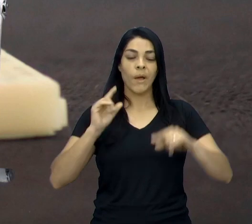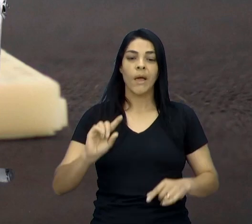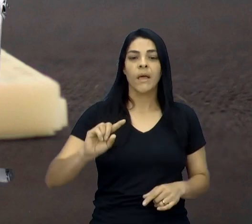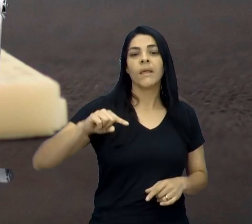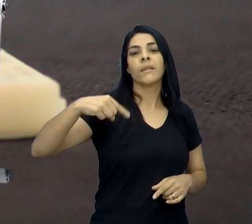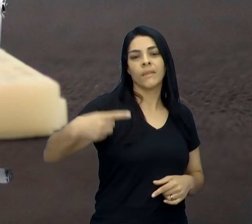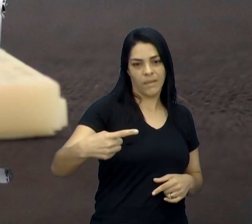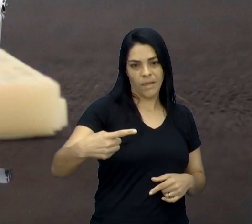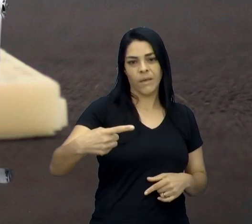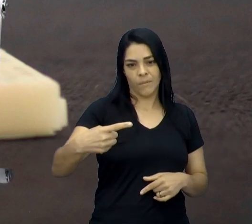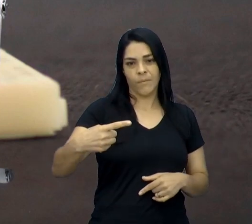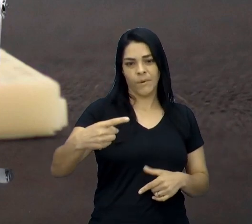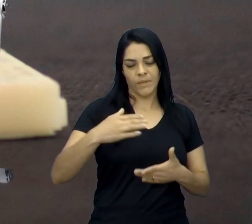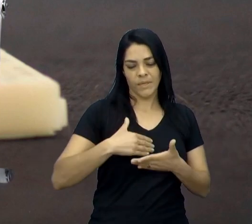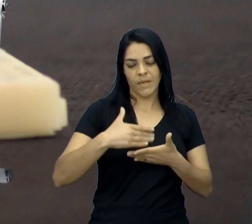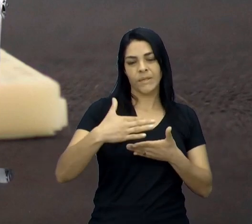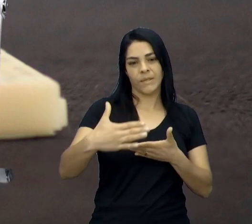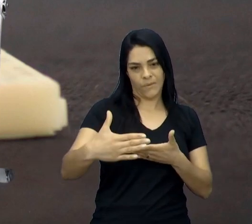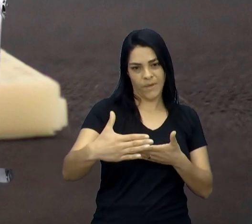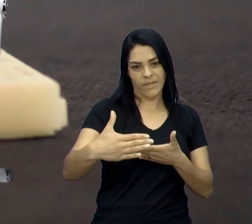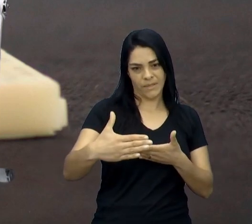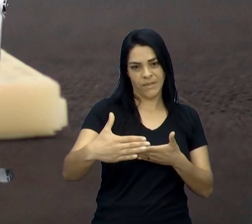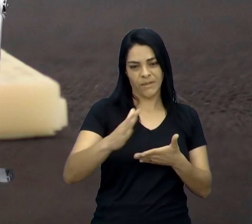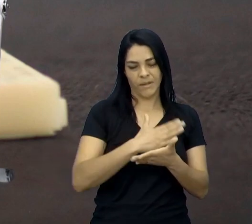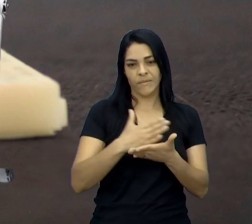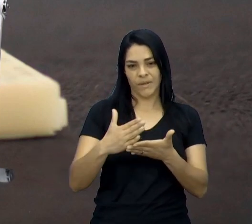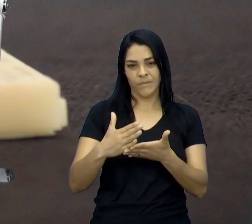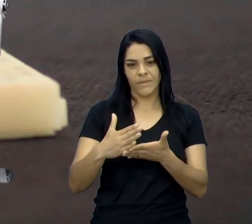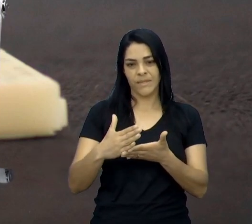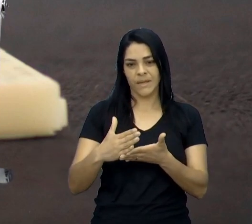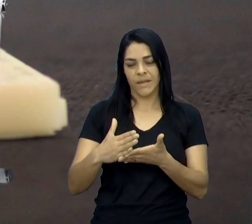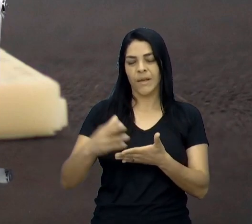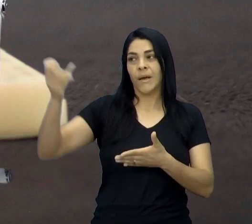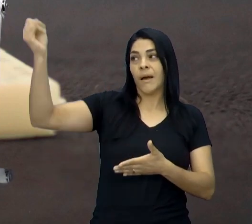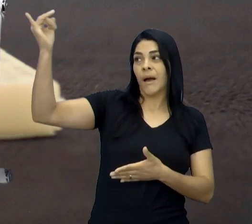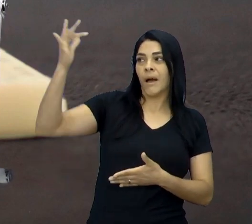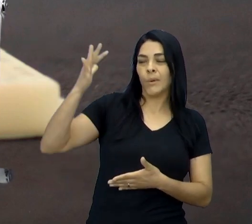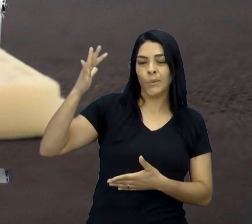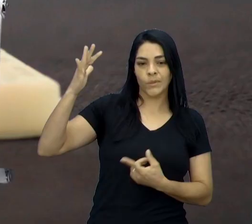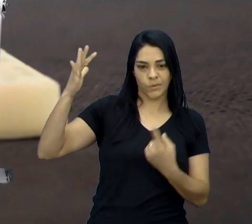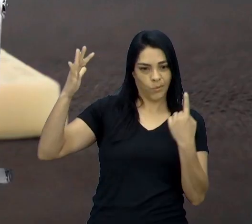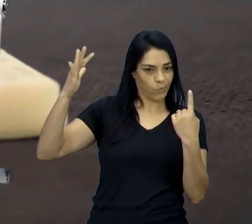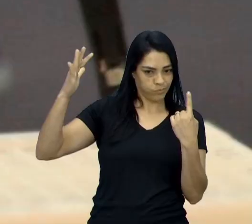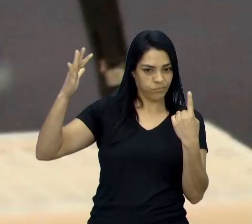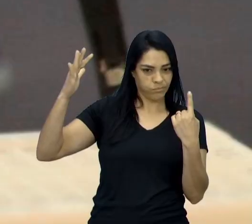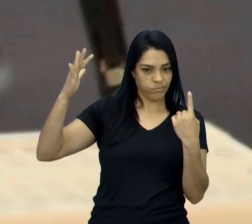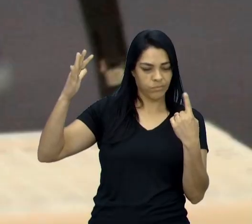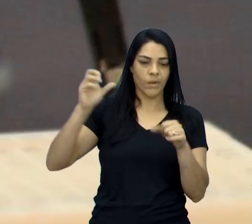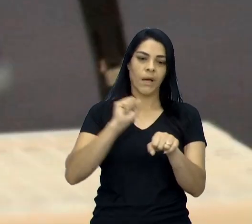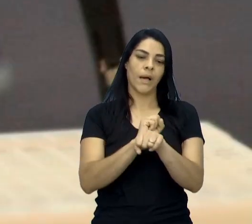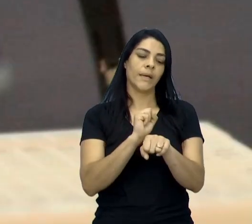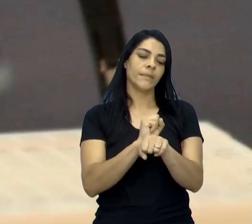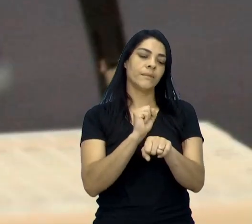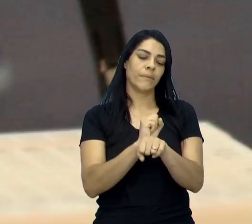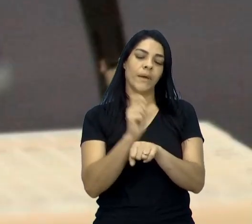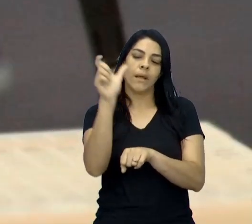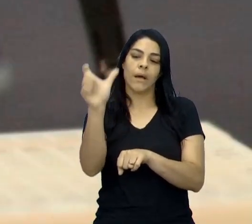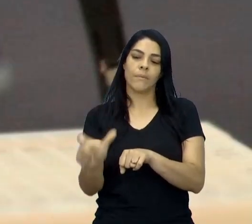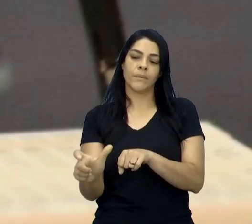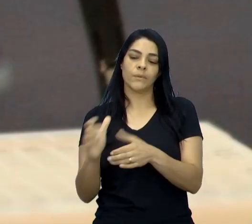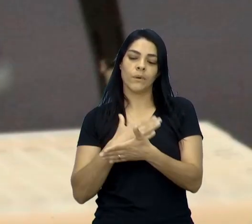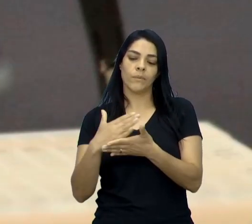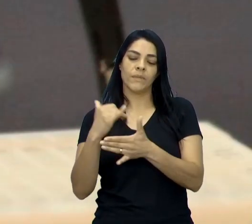vai reproduzir a sequência. Você viu que ele já acendeu um LED. E aí ele vai esperar o jogador jogar. Então eu vou lá e aperto. Ele acendeu vermelho,